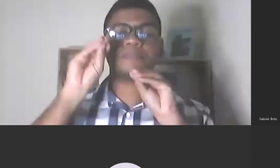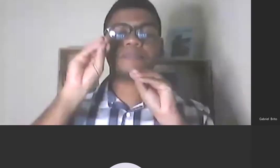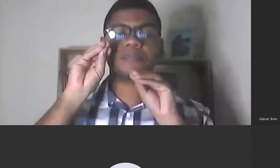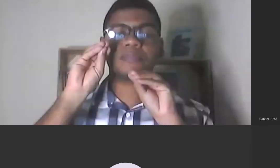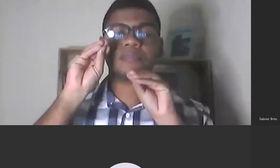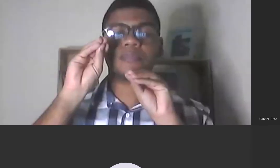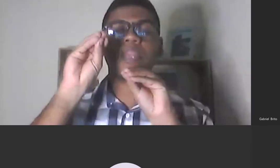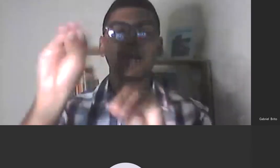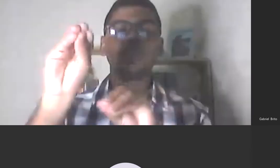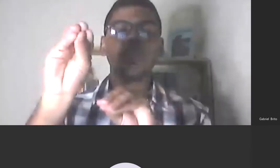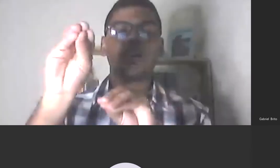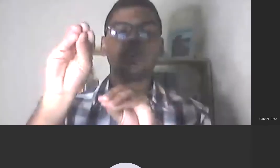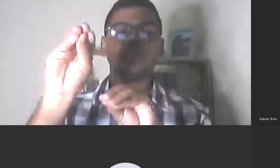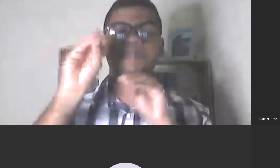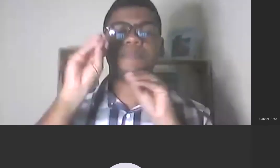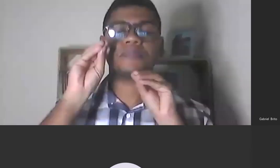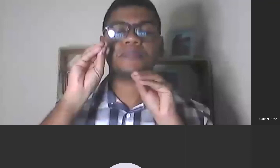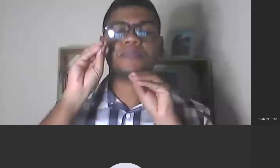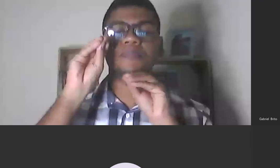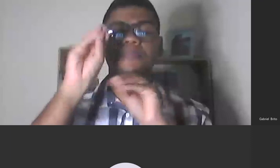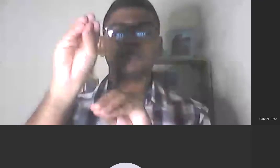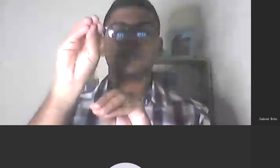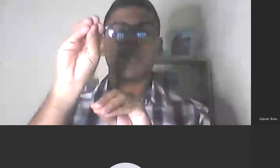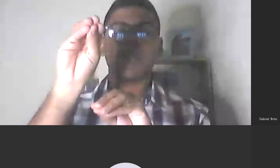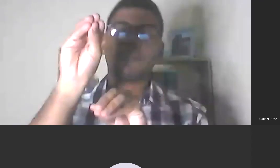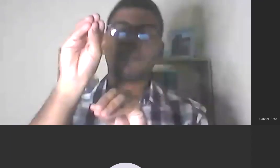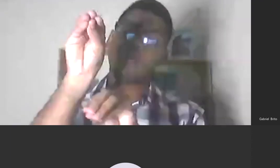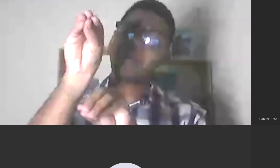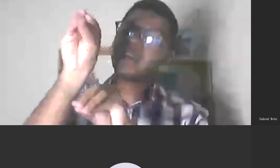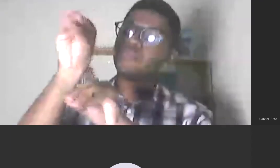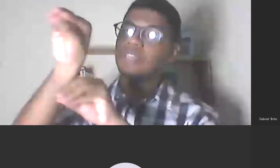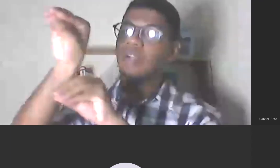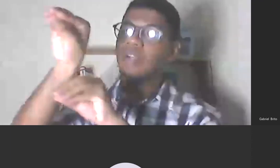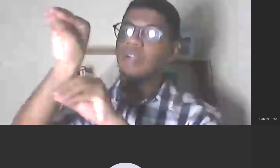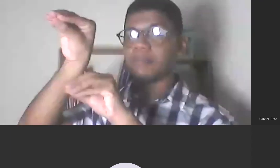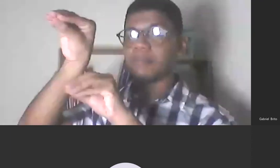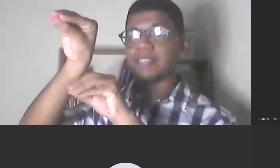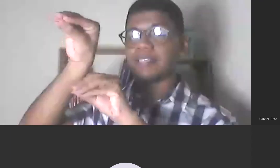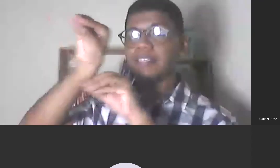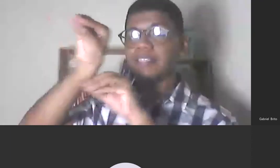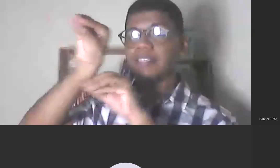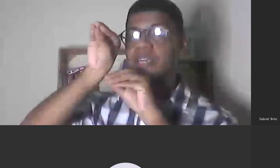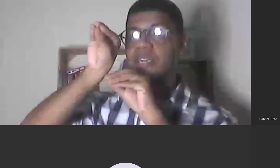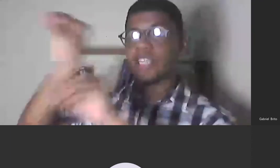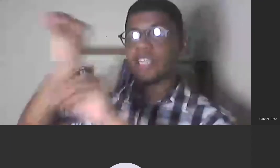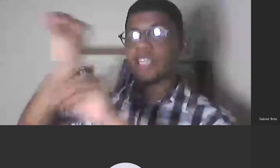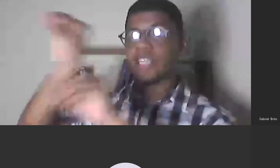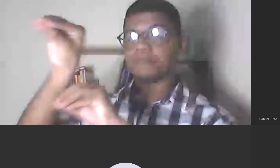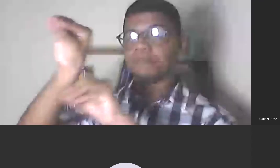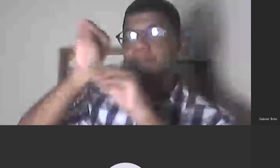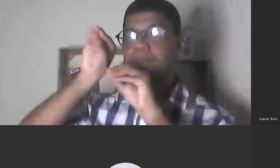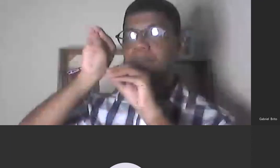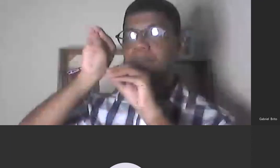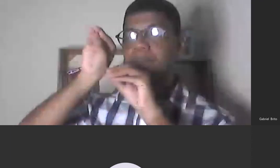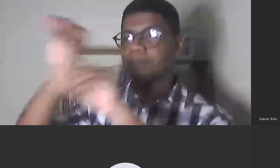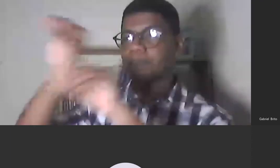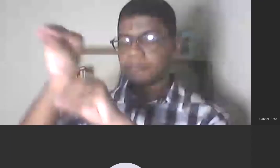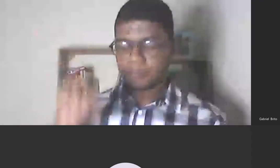Adiar. Adiar. Aí vai ficar uma mão abaixo e a outra mais acima. Adiar.